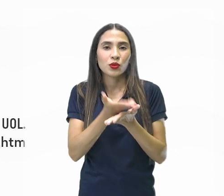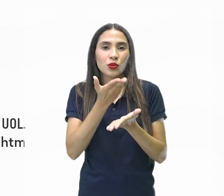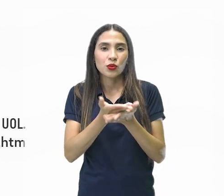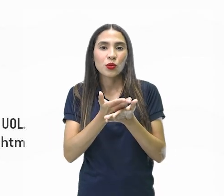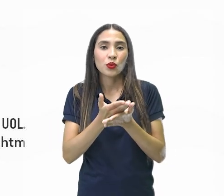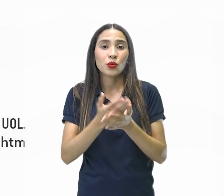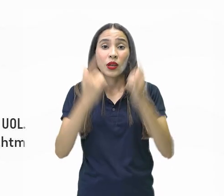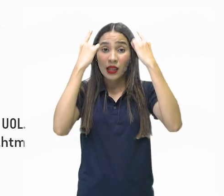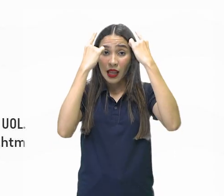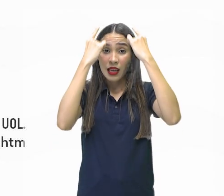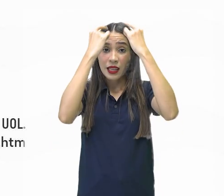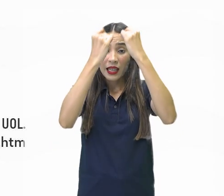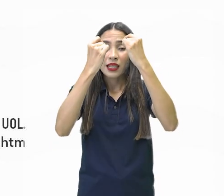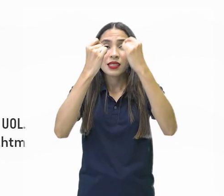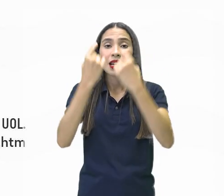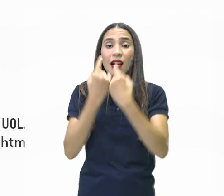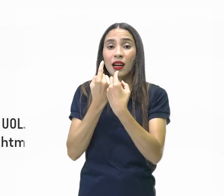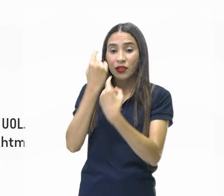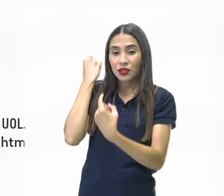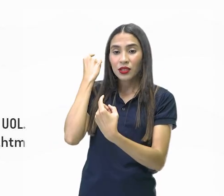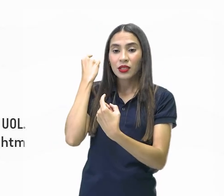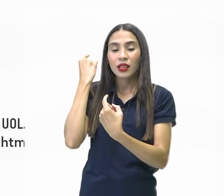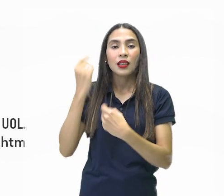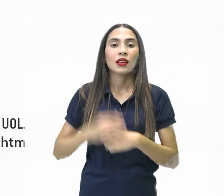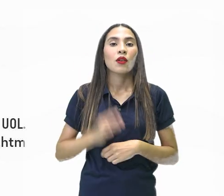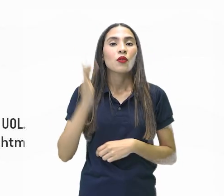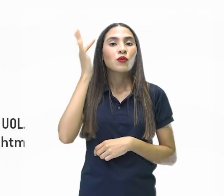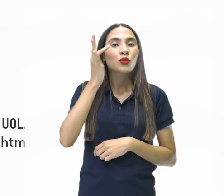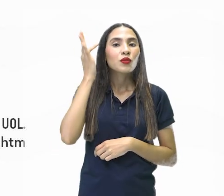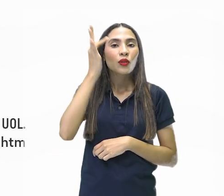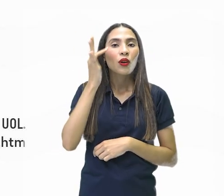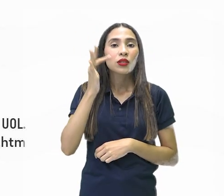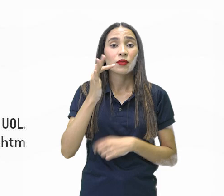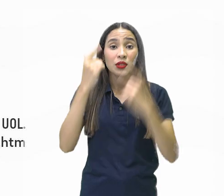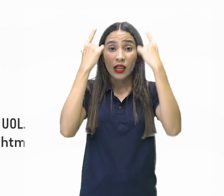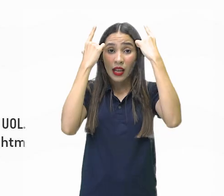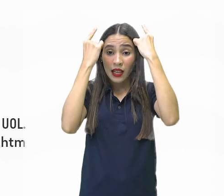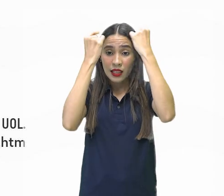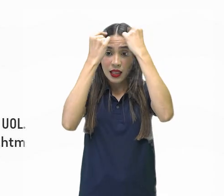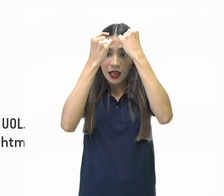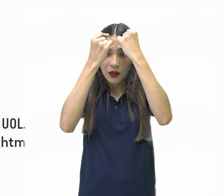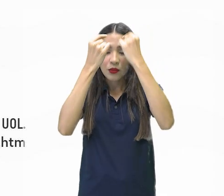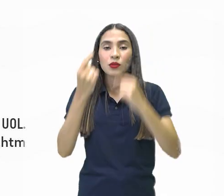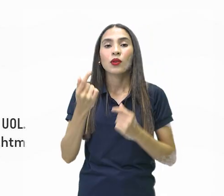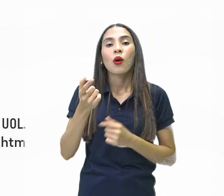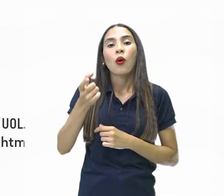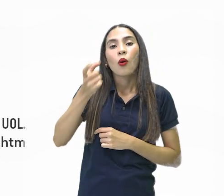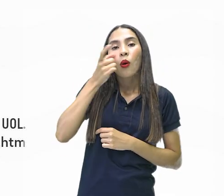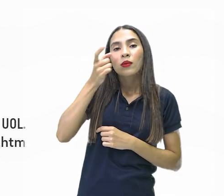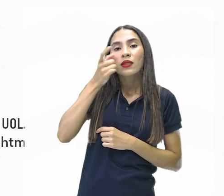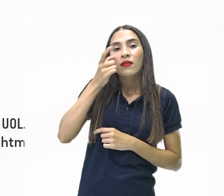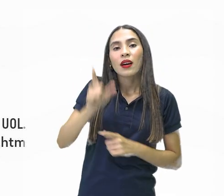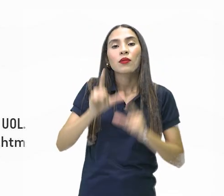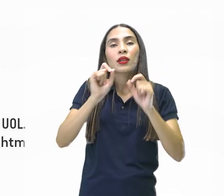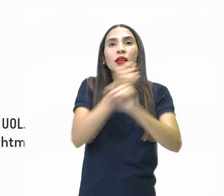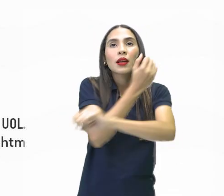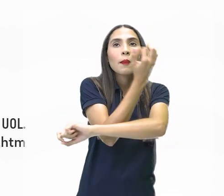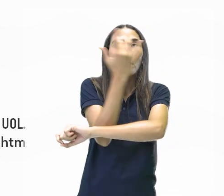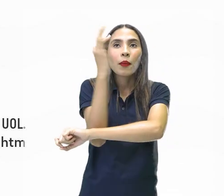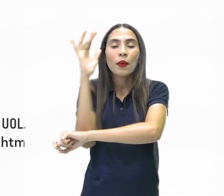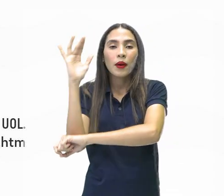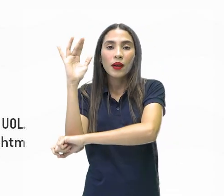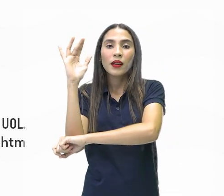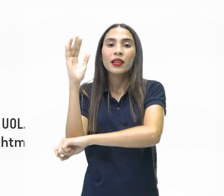nos estudos da Grécia Antiga, quando os filósofos gregos, eles observavam